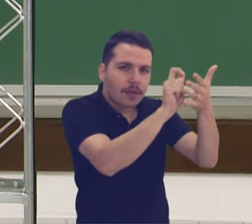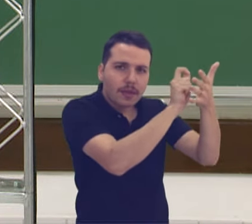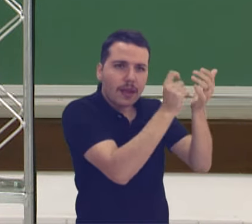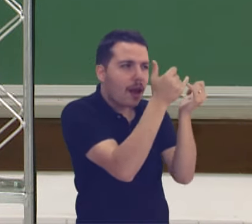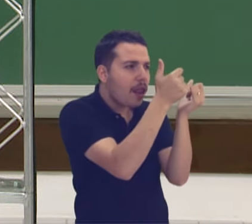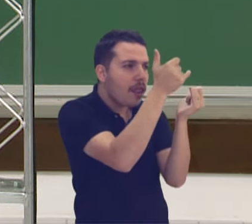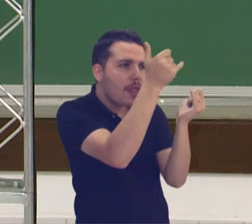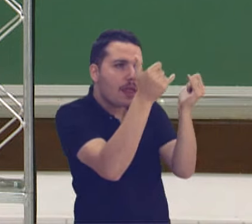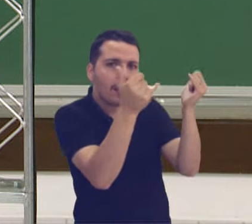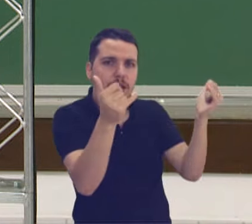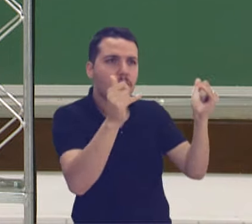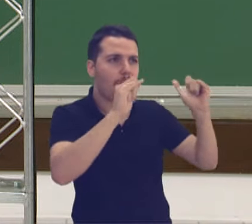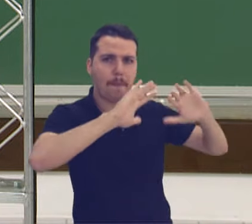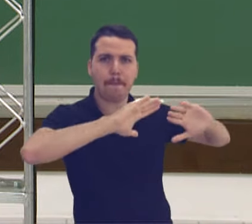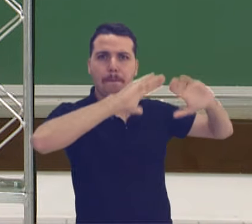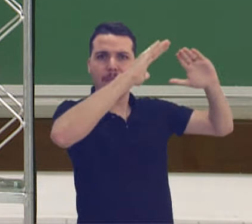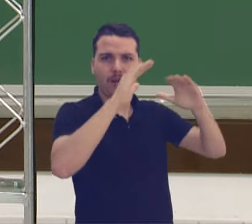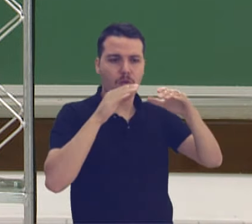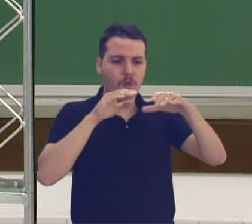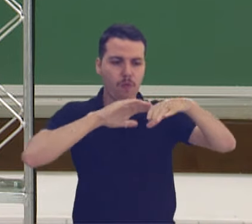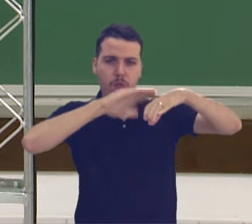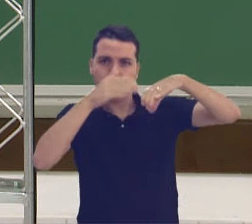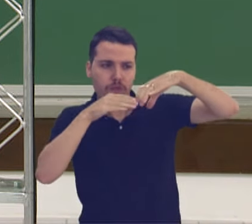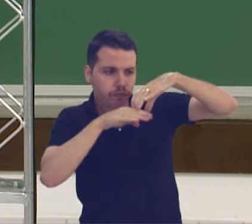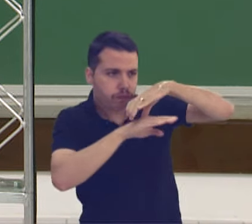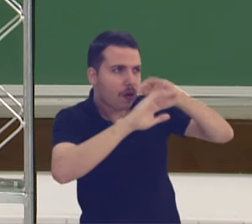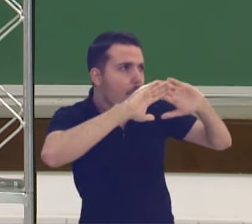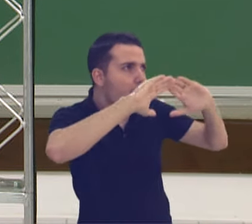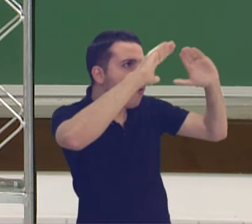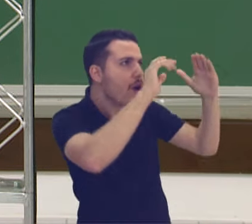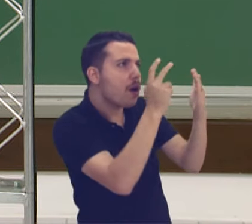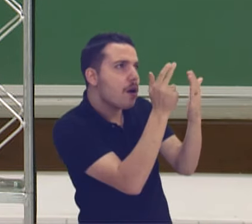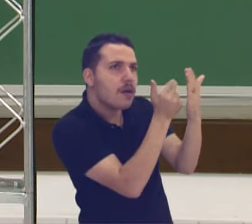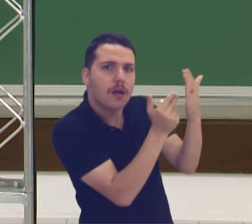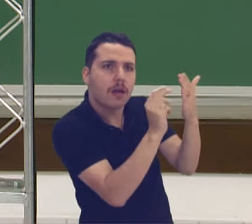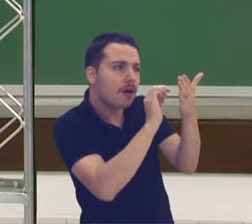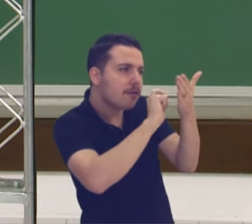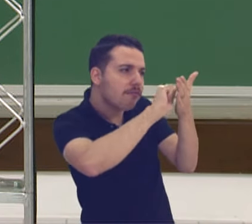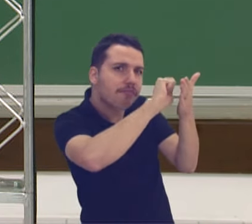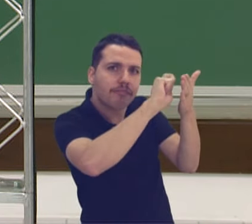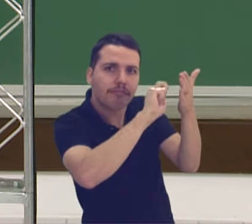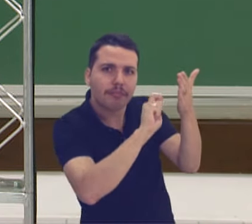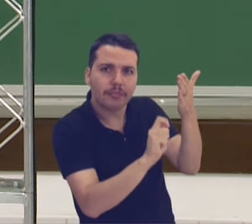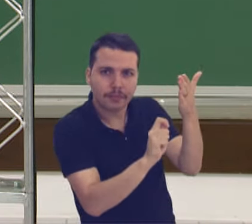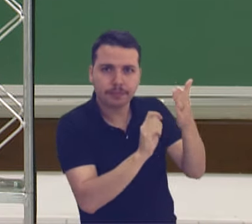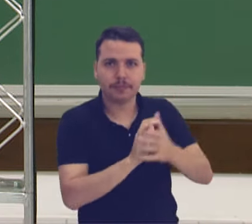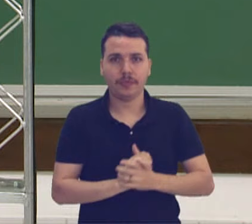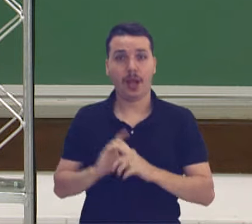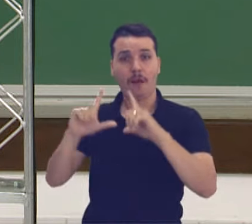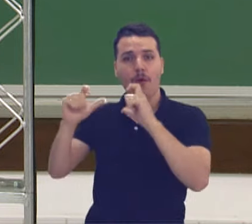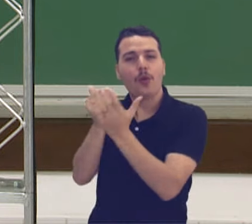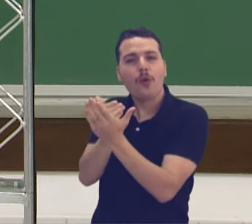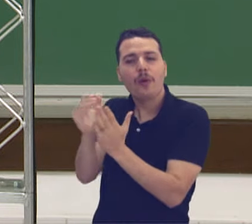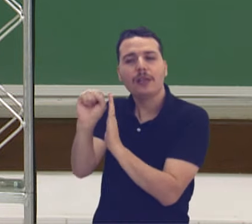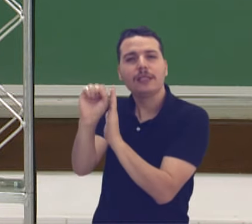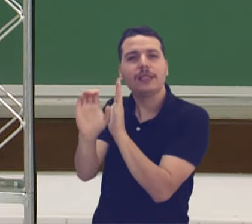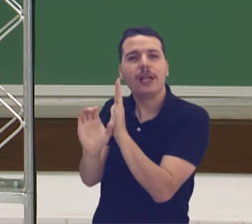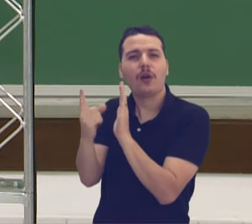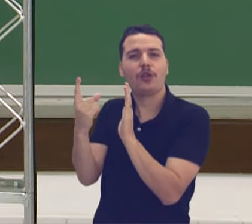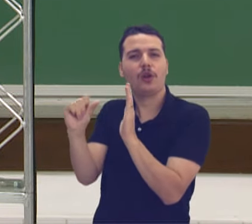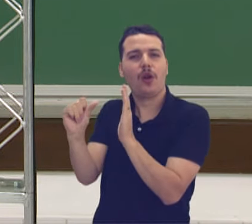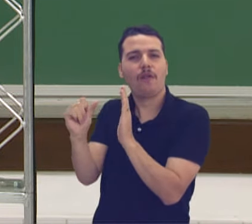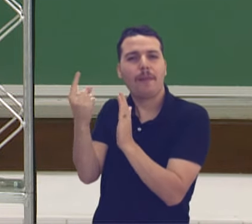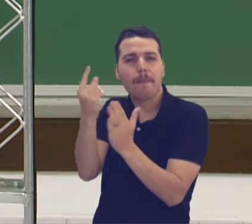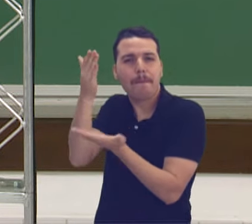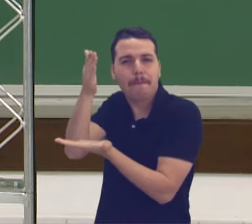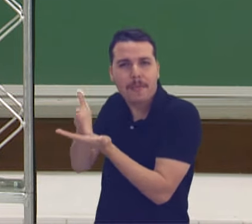dessas formas na parede das cavernas a fotografia nasceu na primeira metade do século 19 certo e